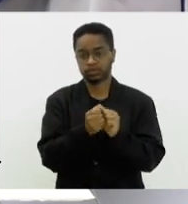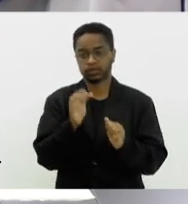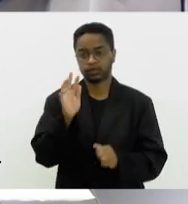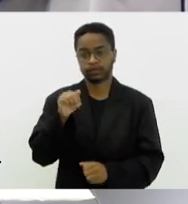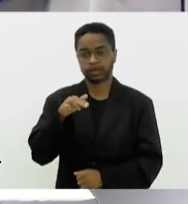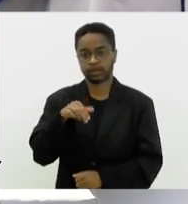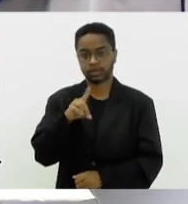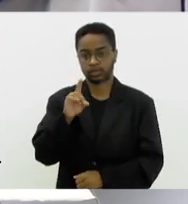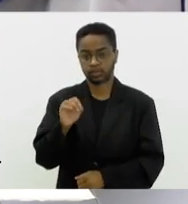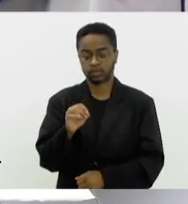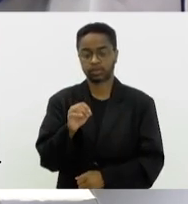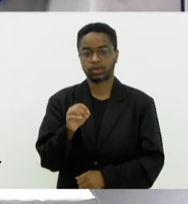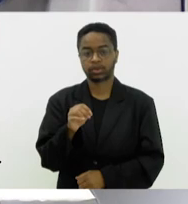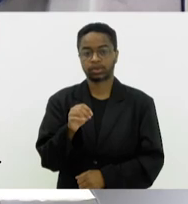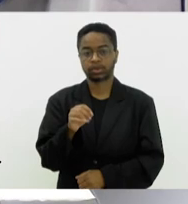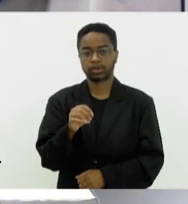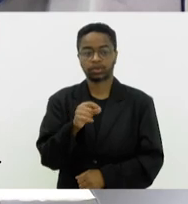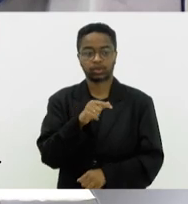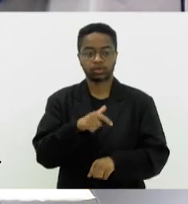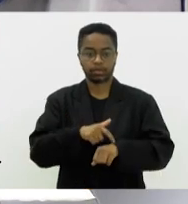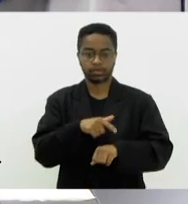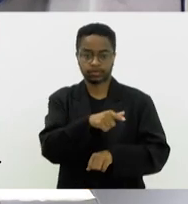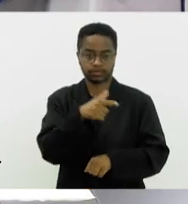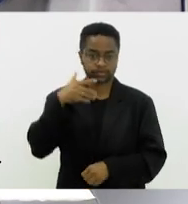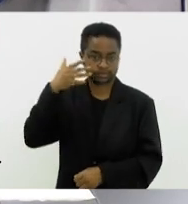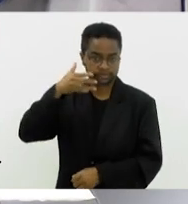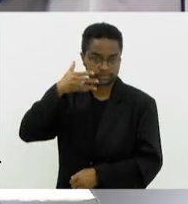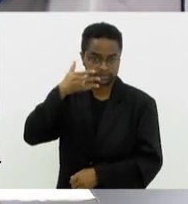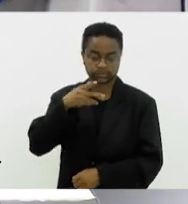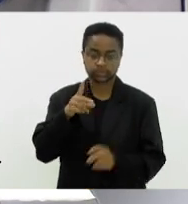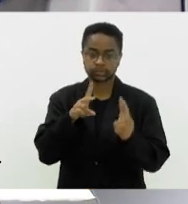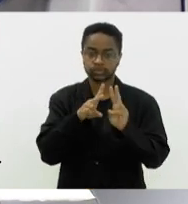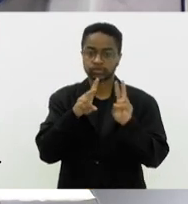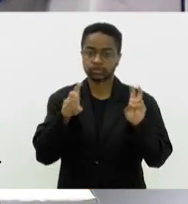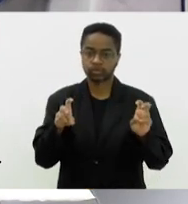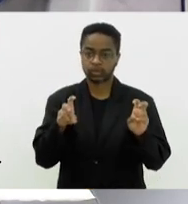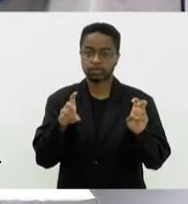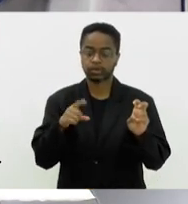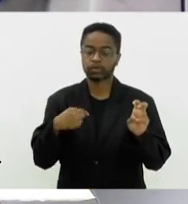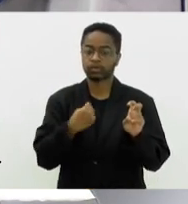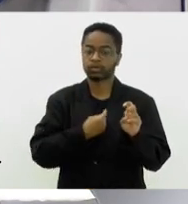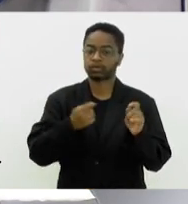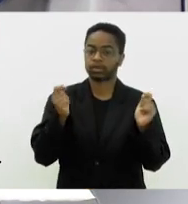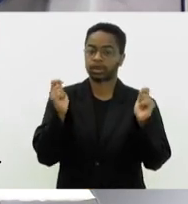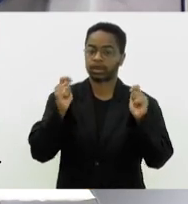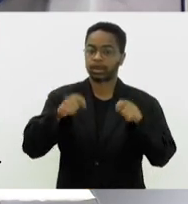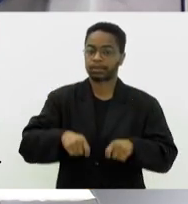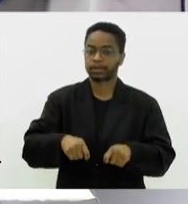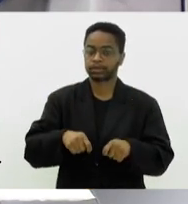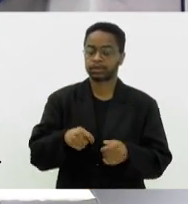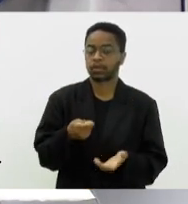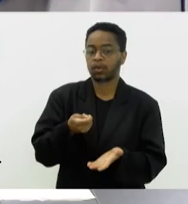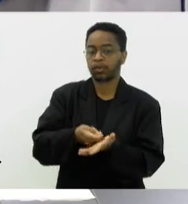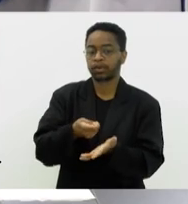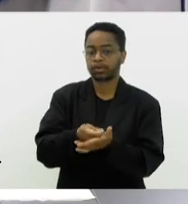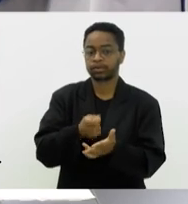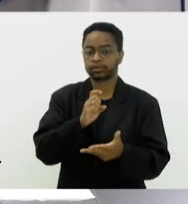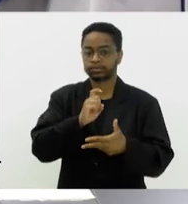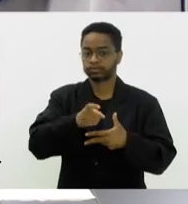Excelência fazia o seu pela ordem, sobre uma questão da nossa capacidade de impor ao